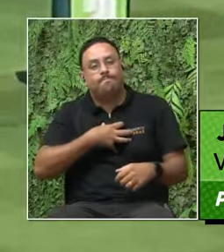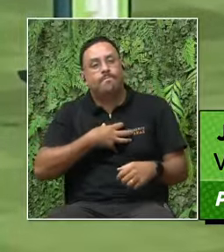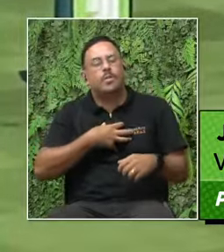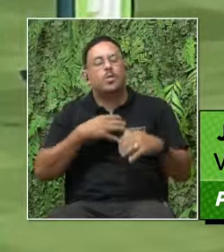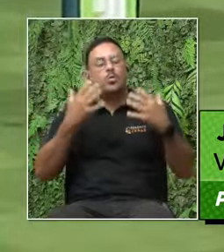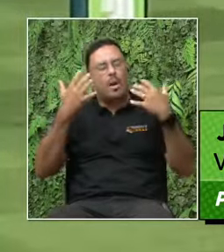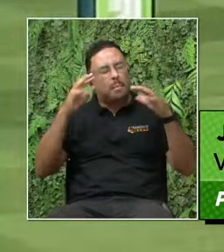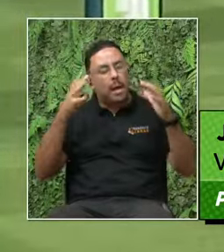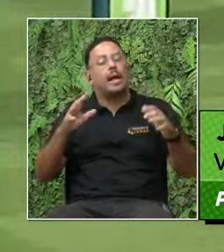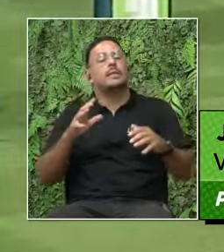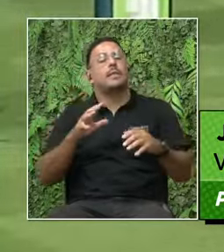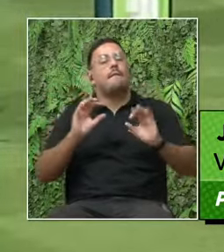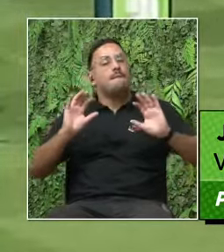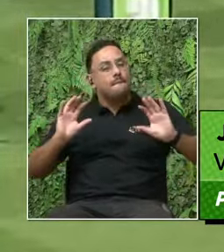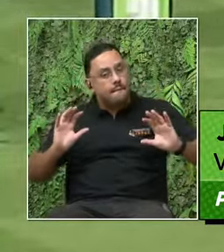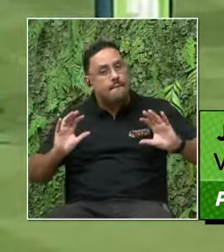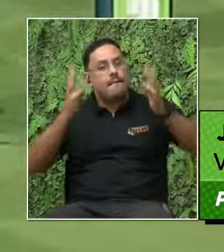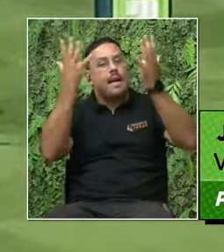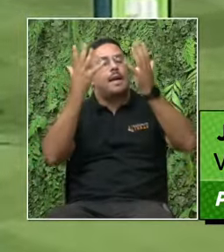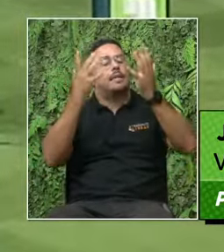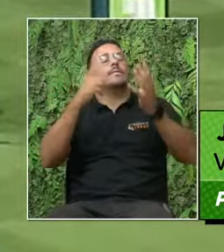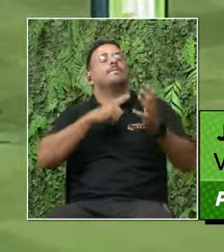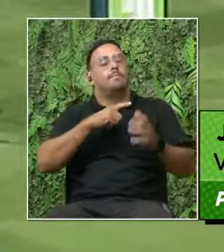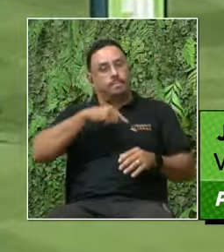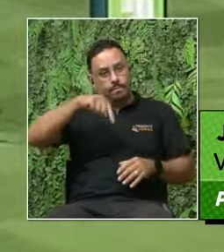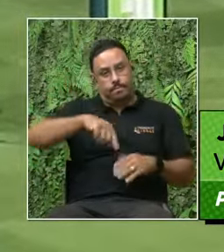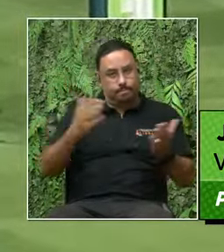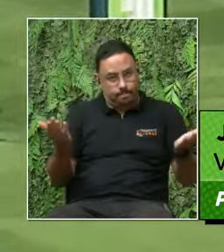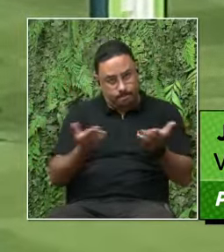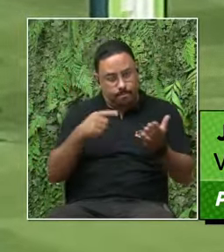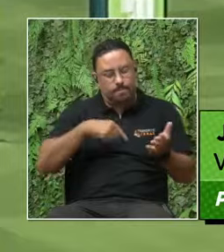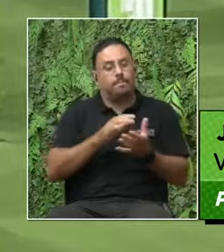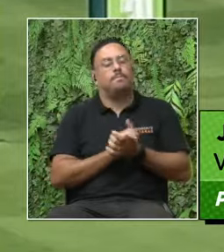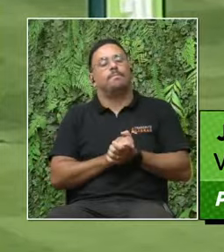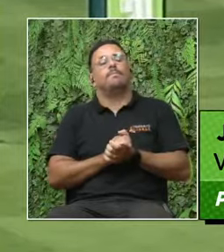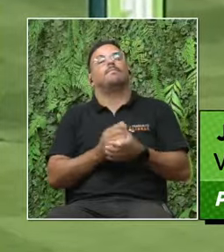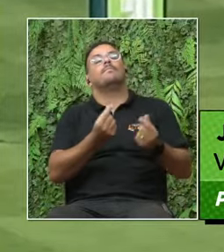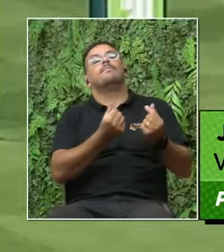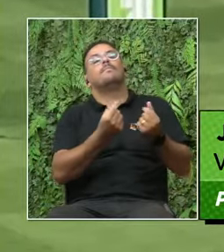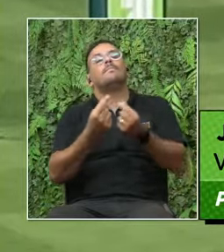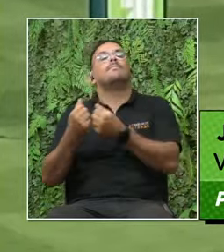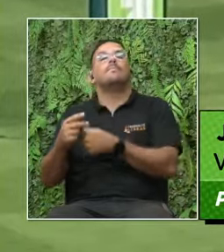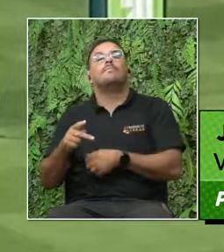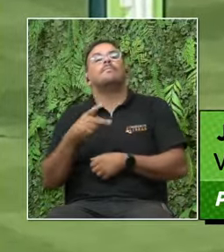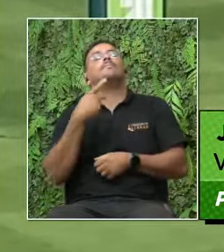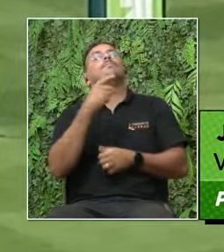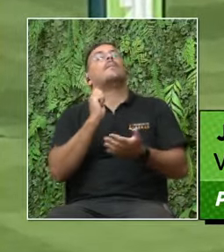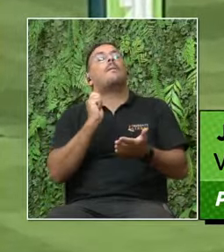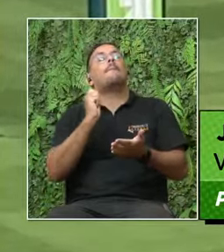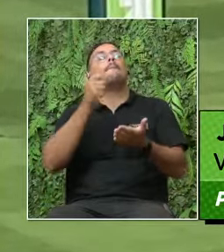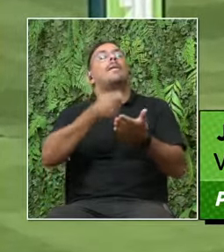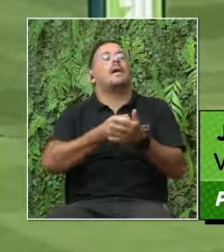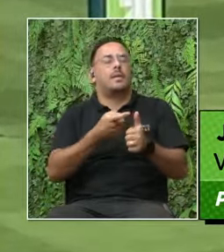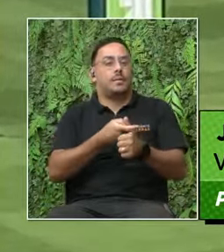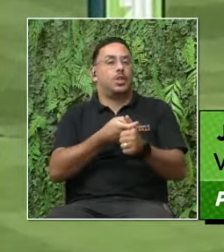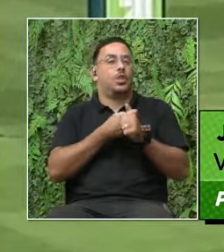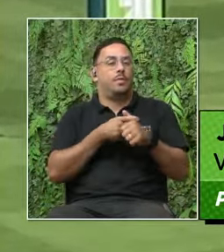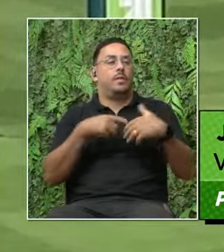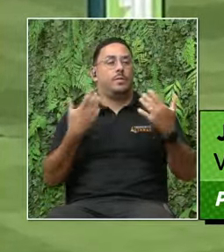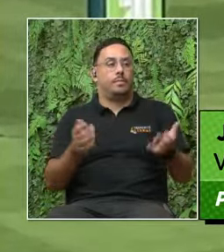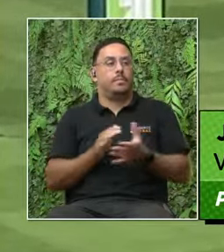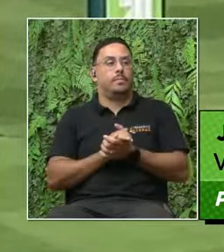essa essa festa que ele tem aqui agora neste momento no mãoa tem que ir toda para ele né para ajudar a pagar o que